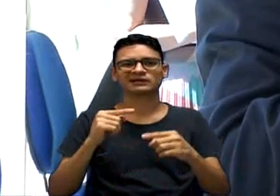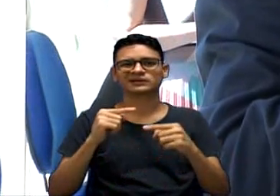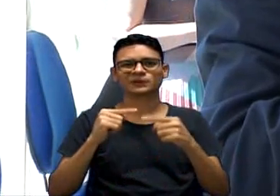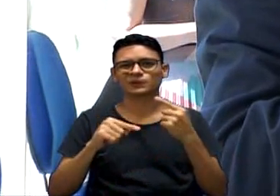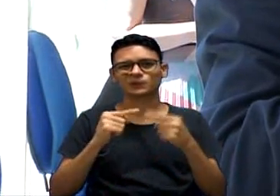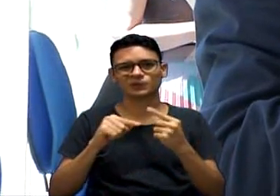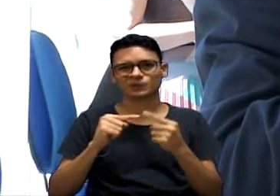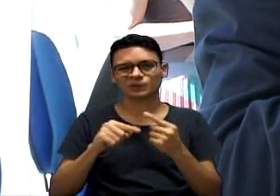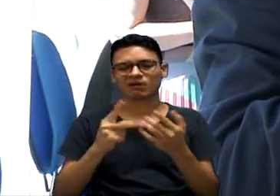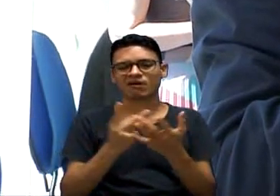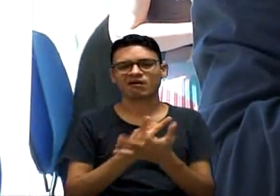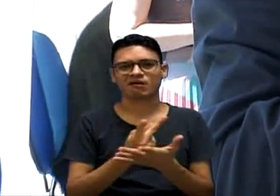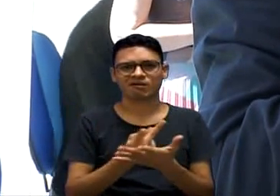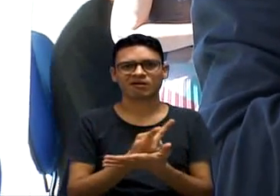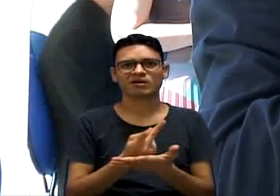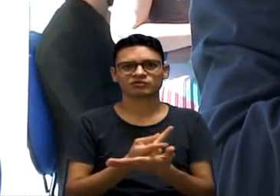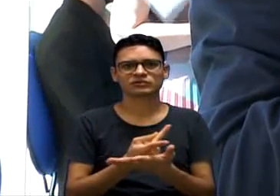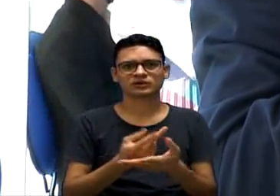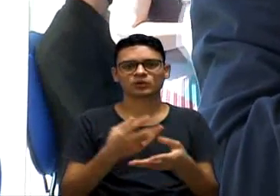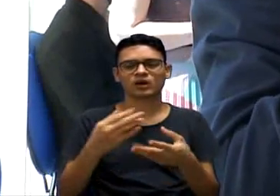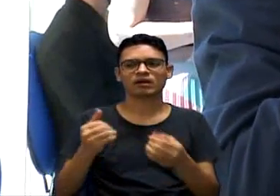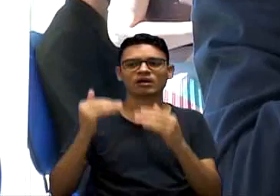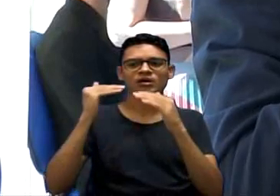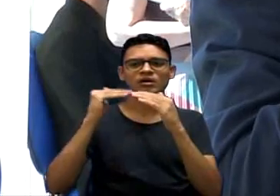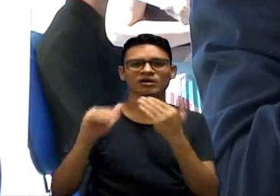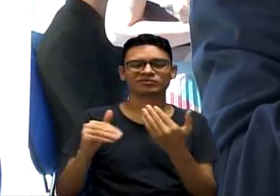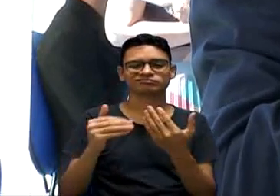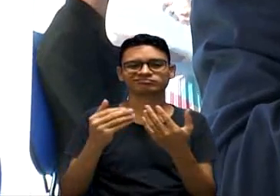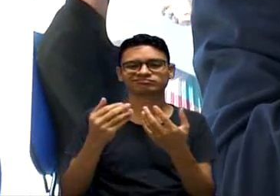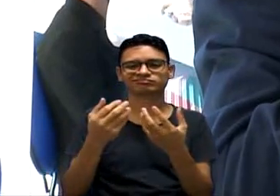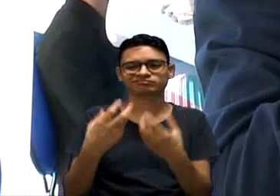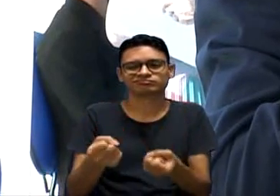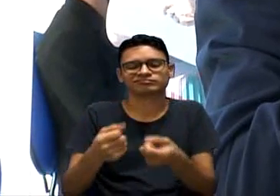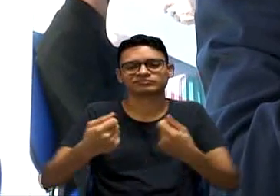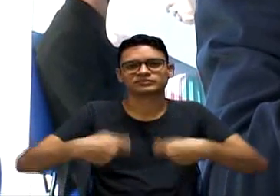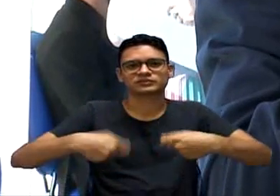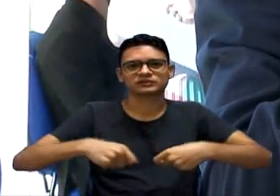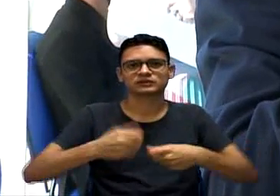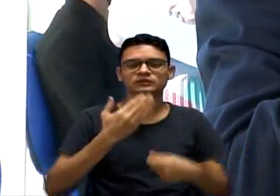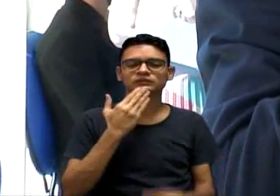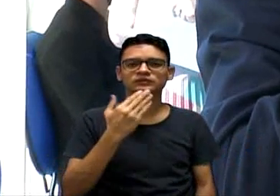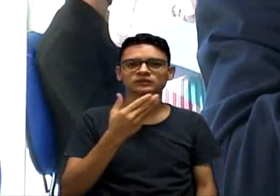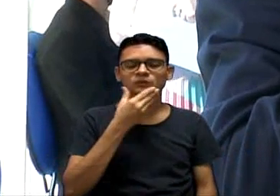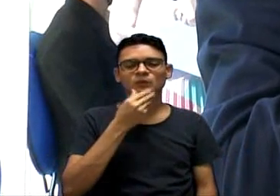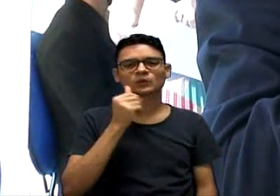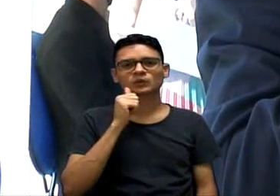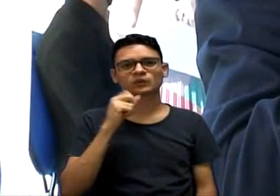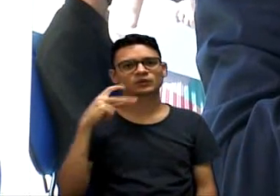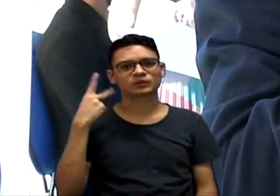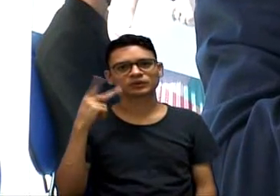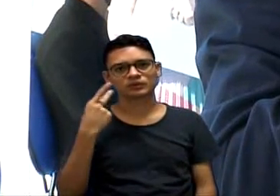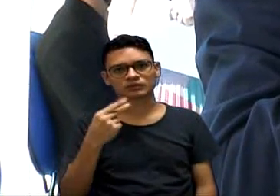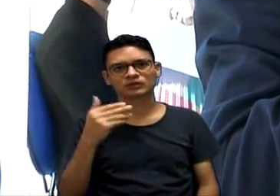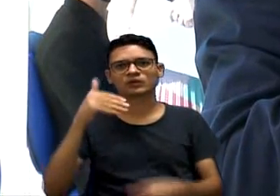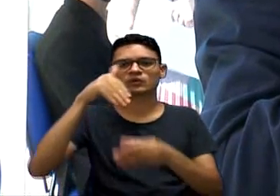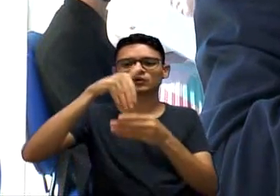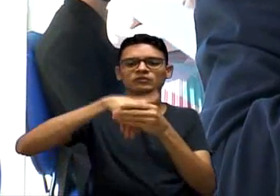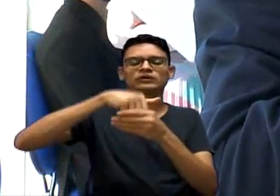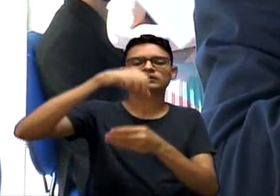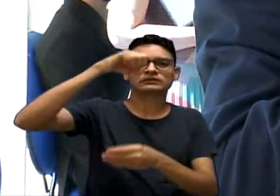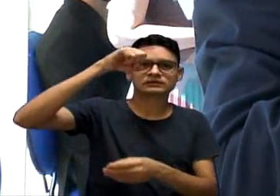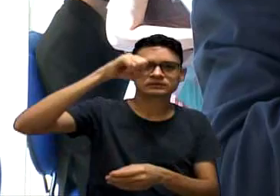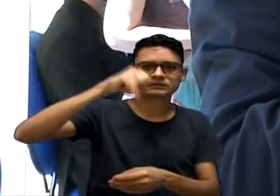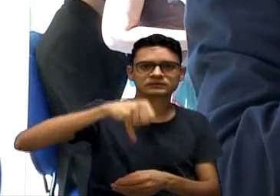e o veto tem que ser acatado. Solicito, então, aos senhores vereadores e vereadoras que votem